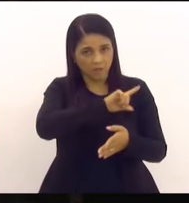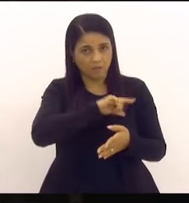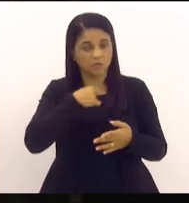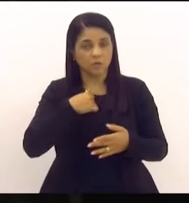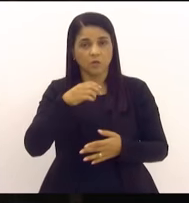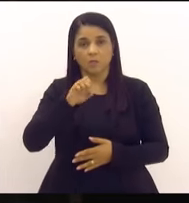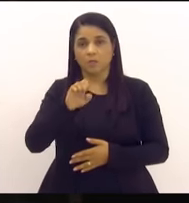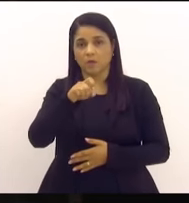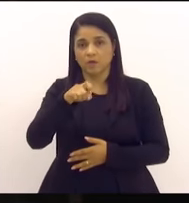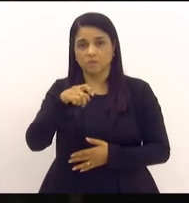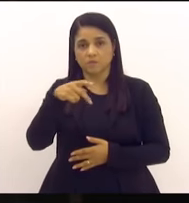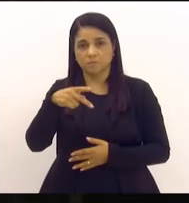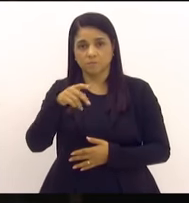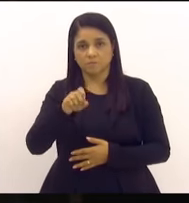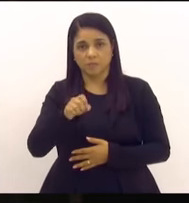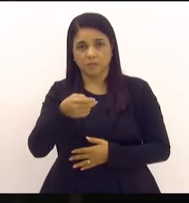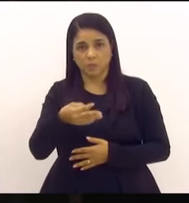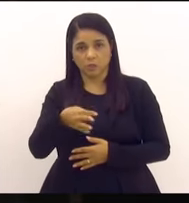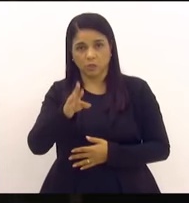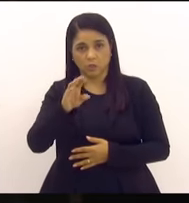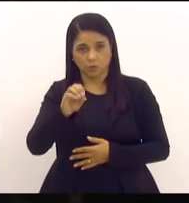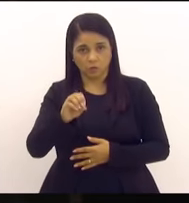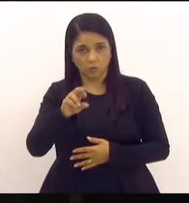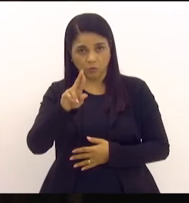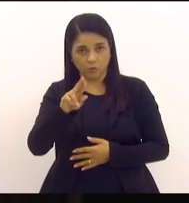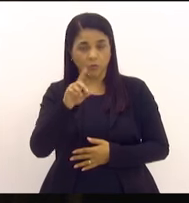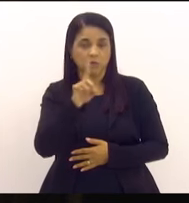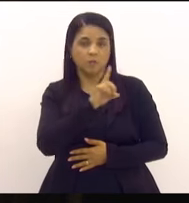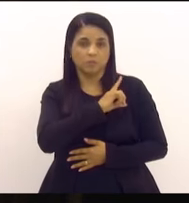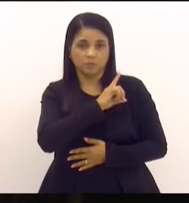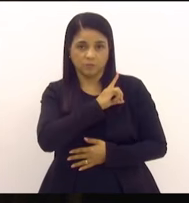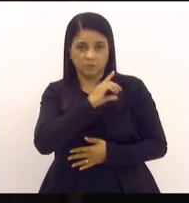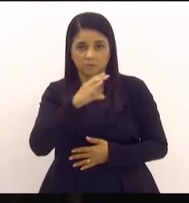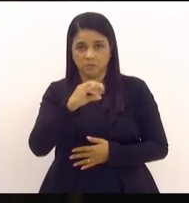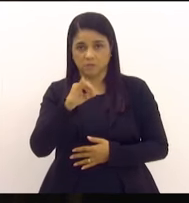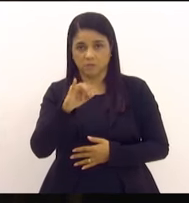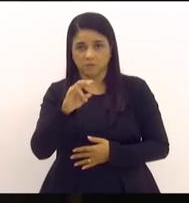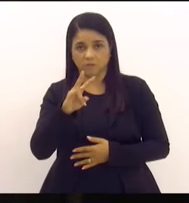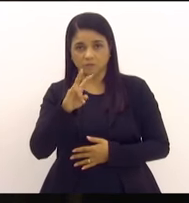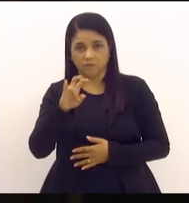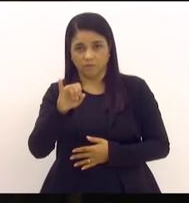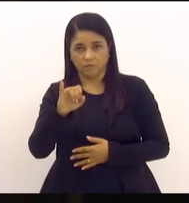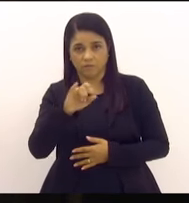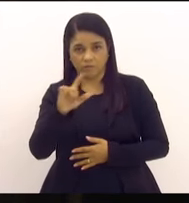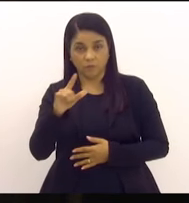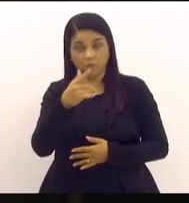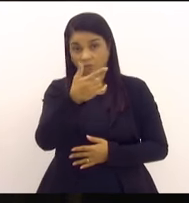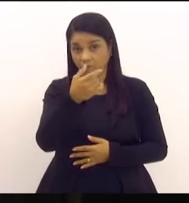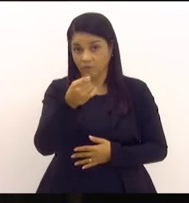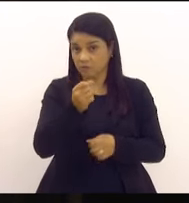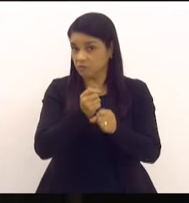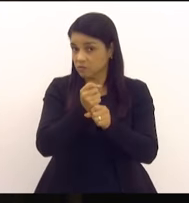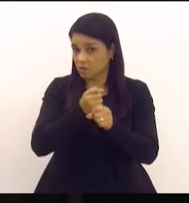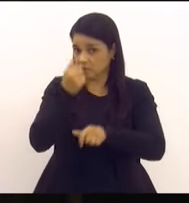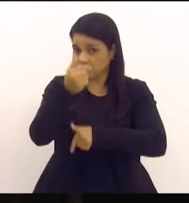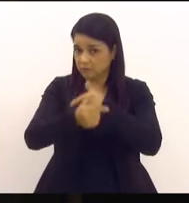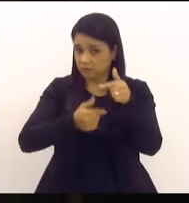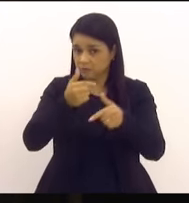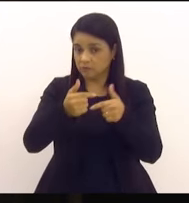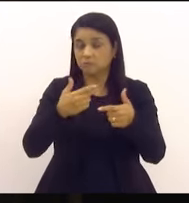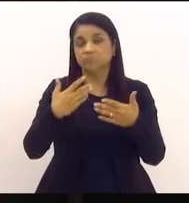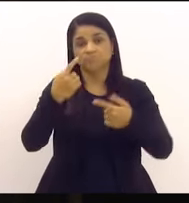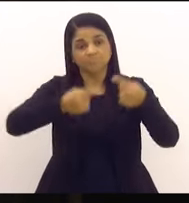da Polícia Civil há 20 anos, pretendo discutir, de fato, o que